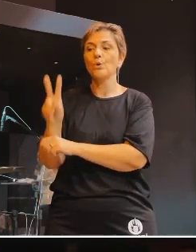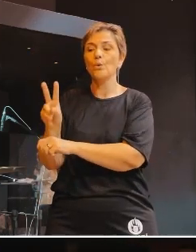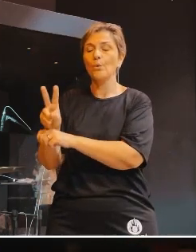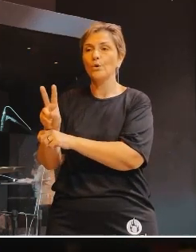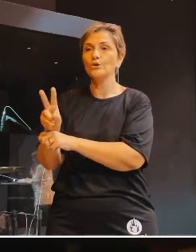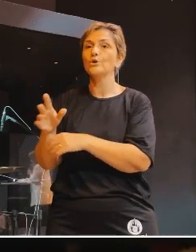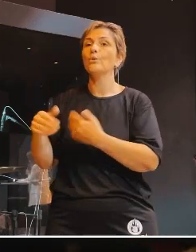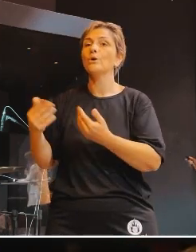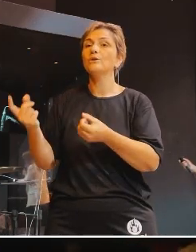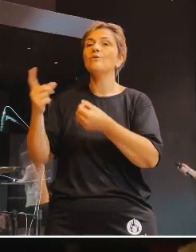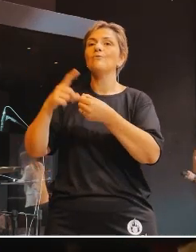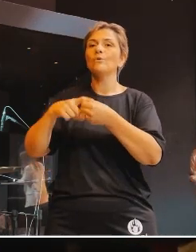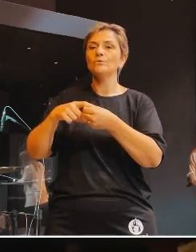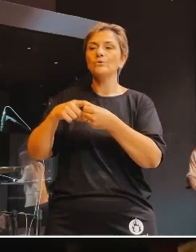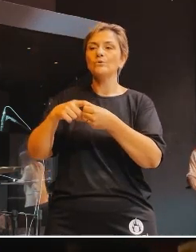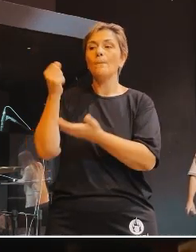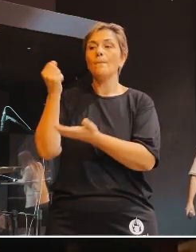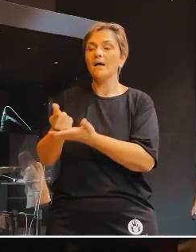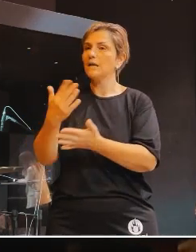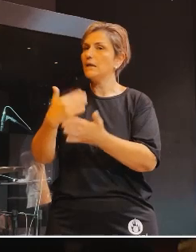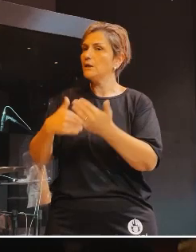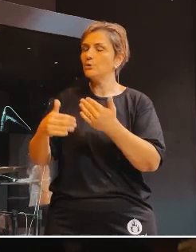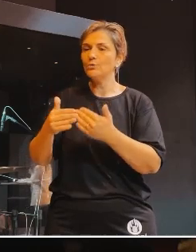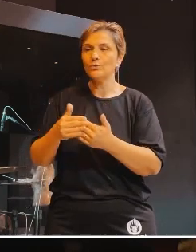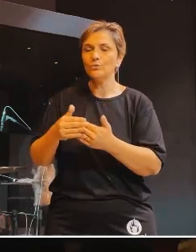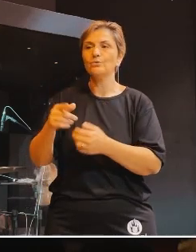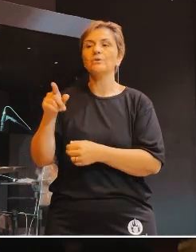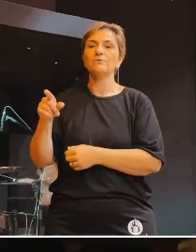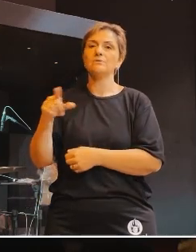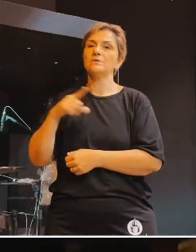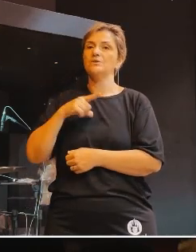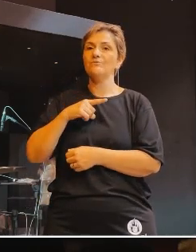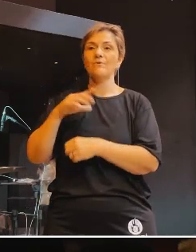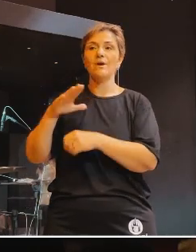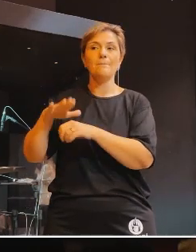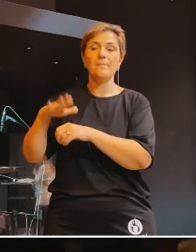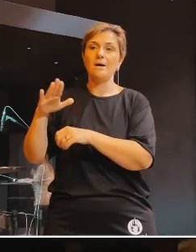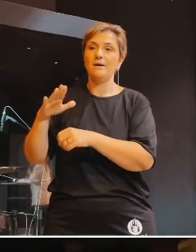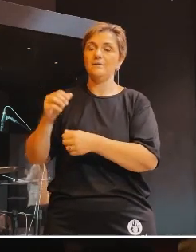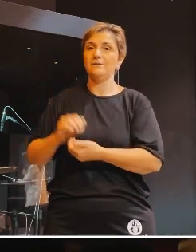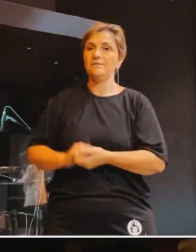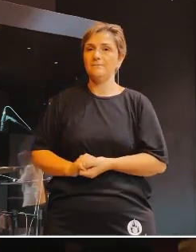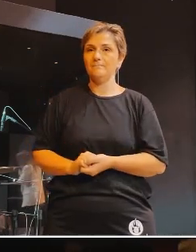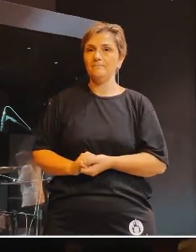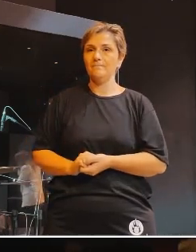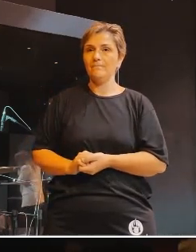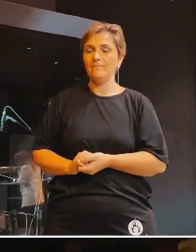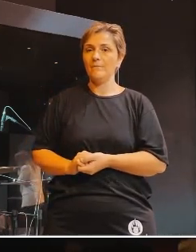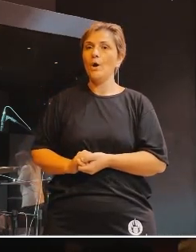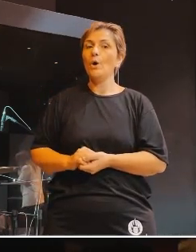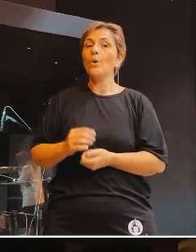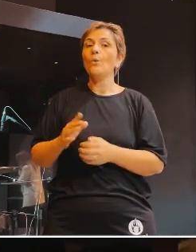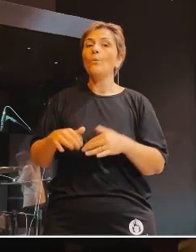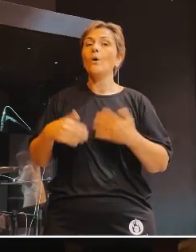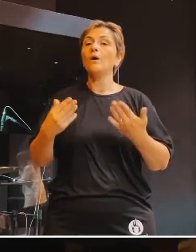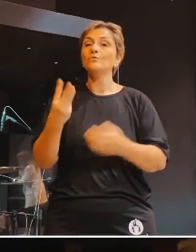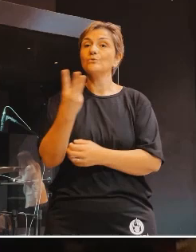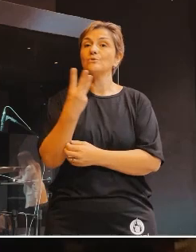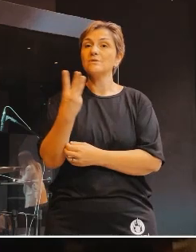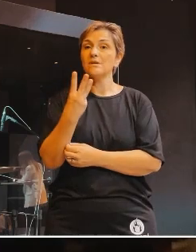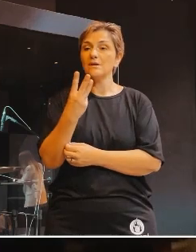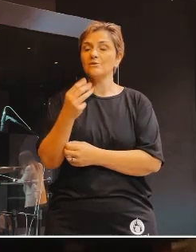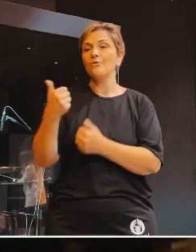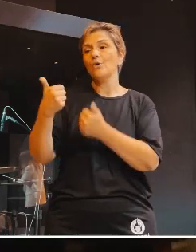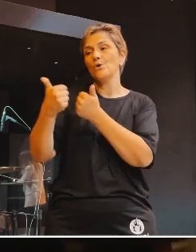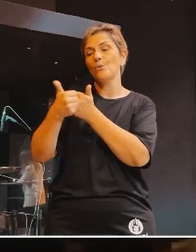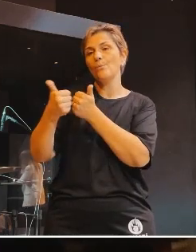voltar, pagarei todas as despesas que você tiver a mais. Qual destes 3 você acha que foi o próximo do